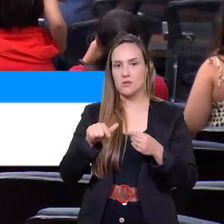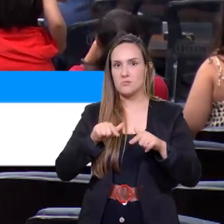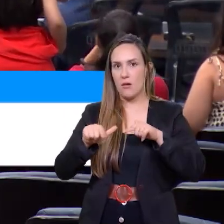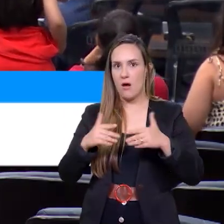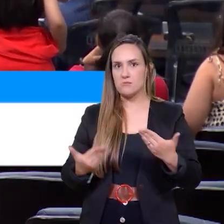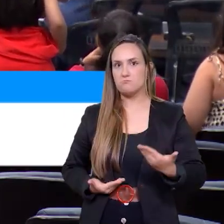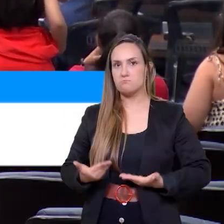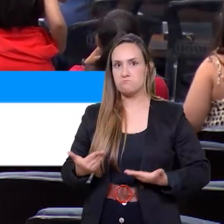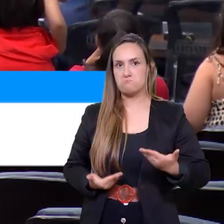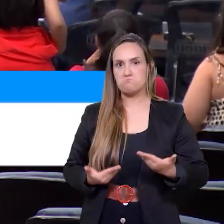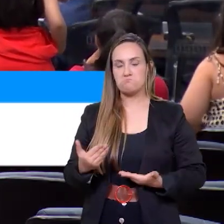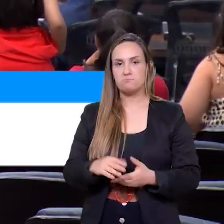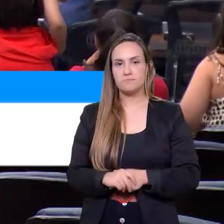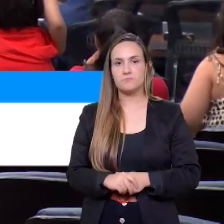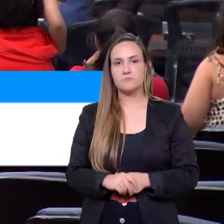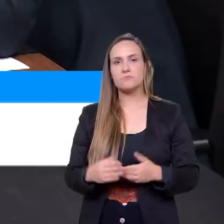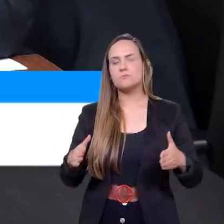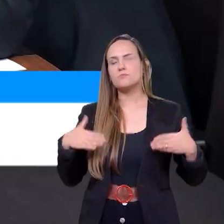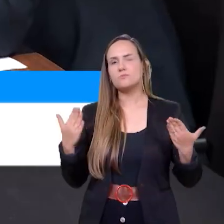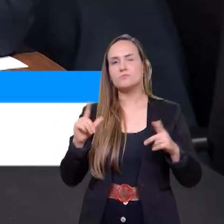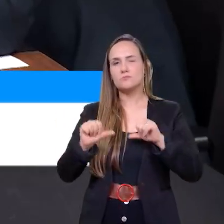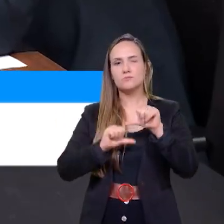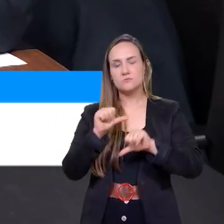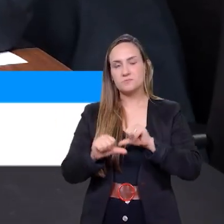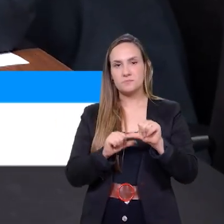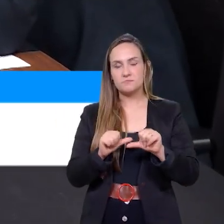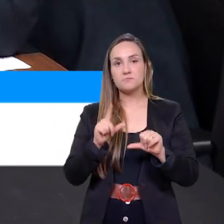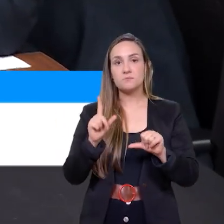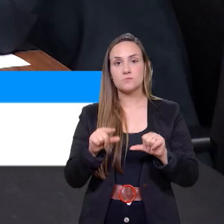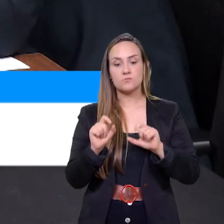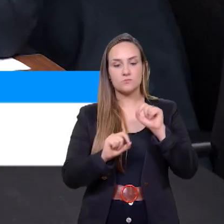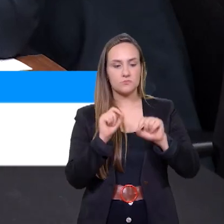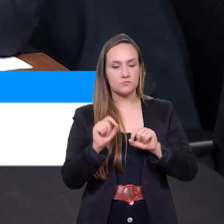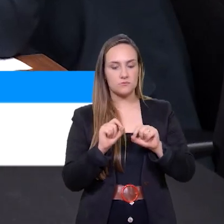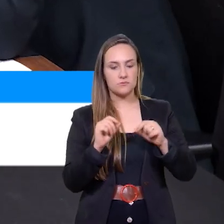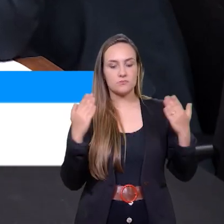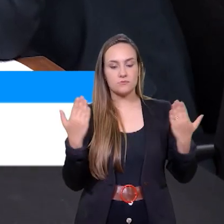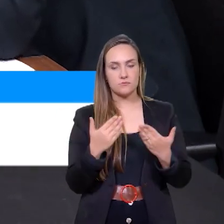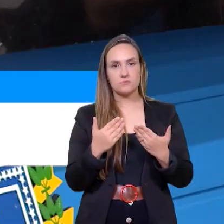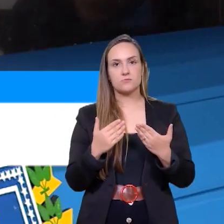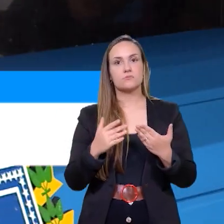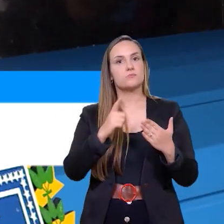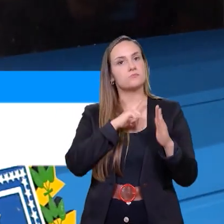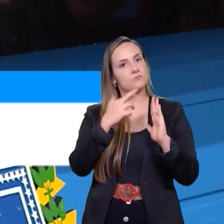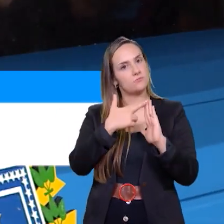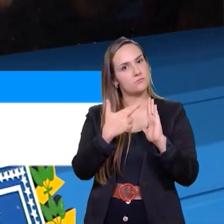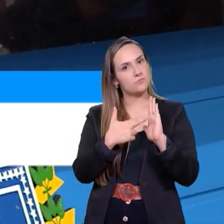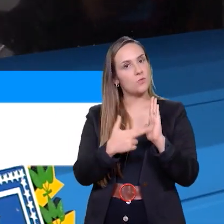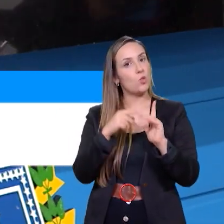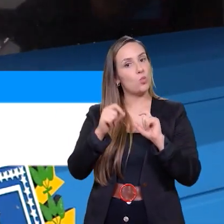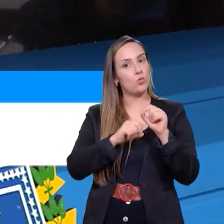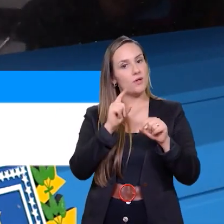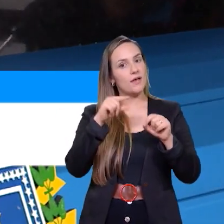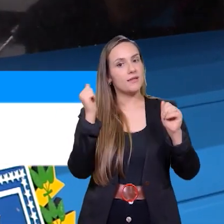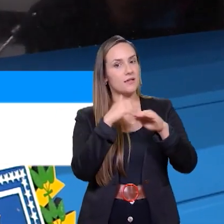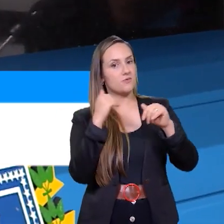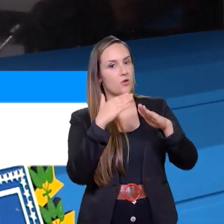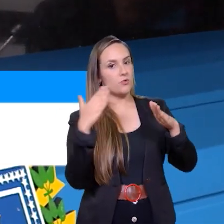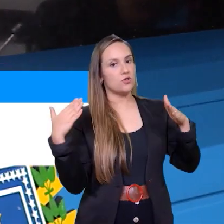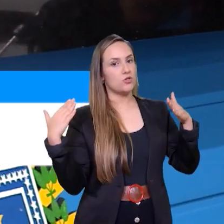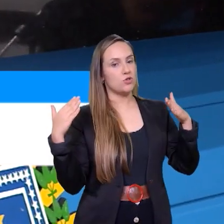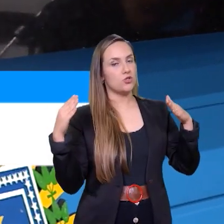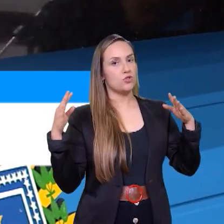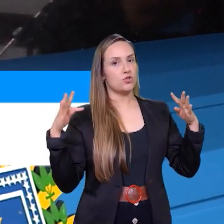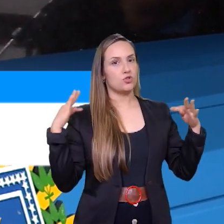e funcionamento desse serviço. As mudanças tratam sobre o circuito fechado, conceituando o que é